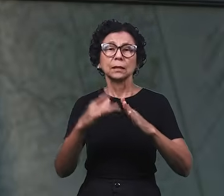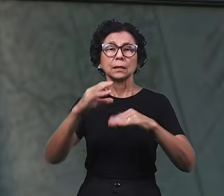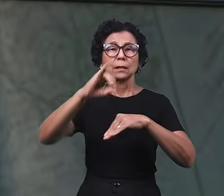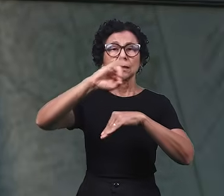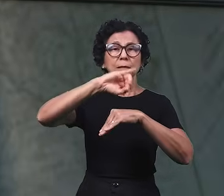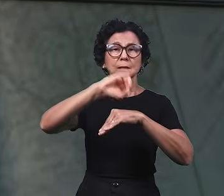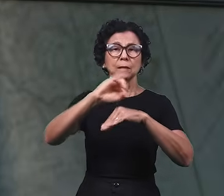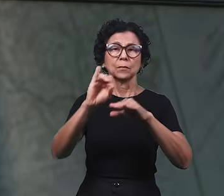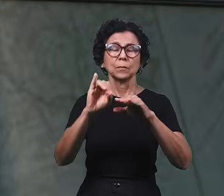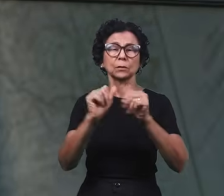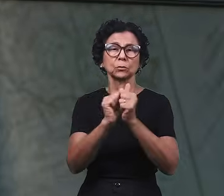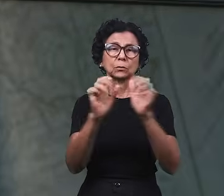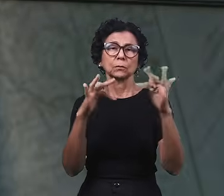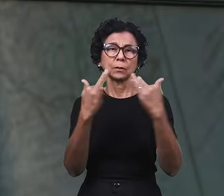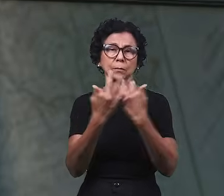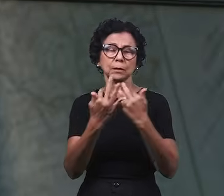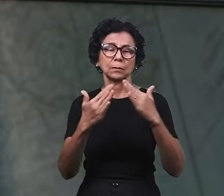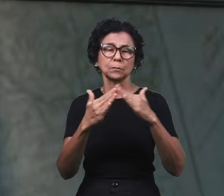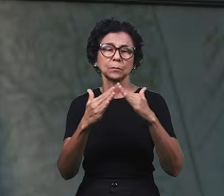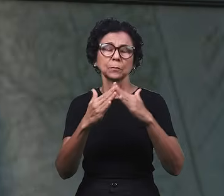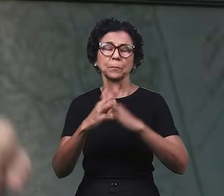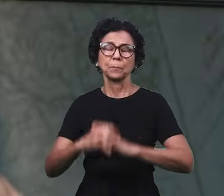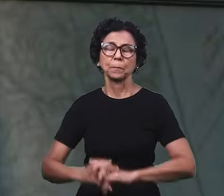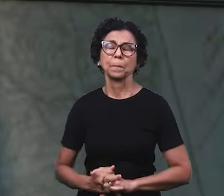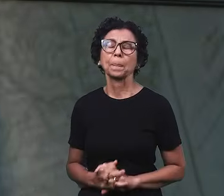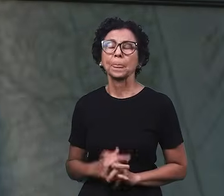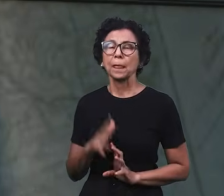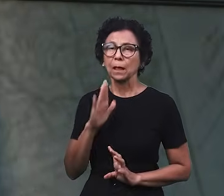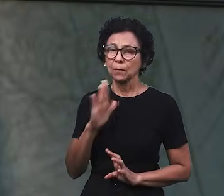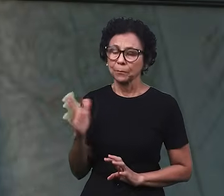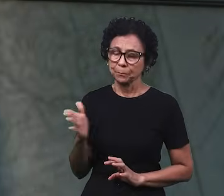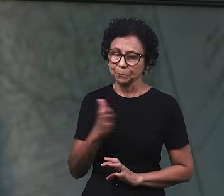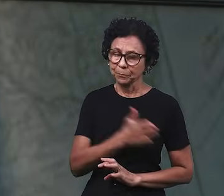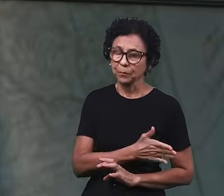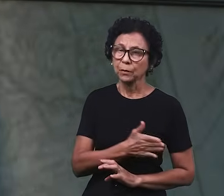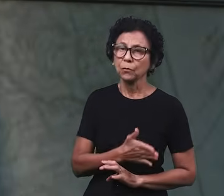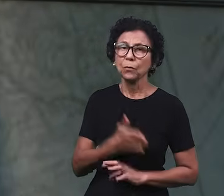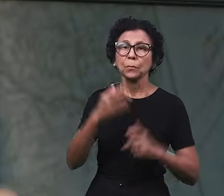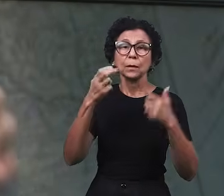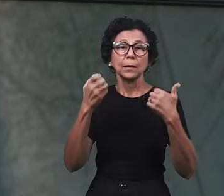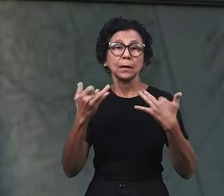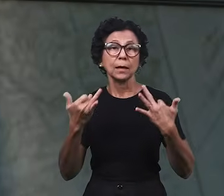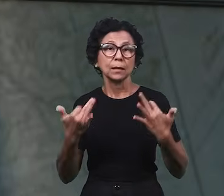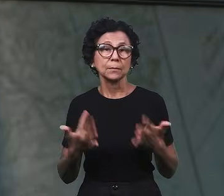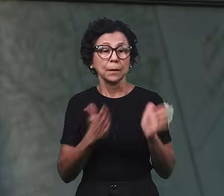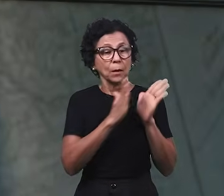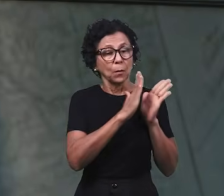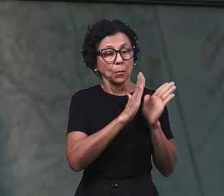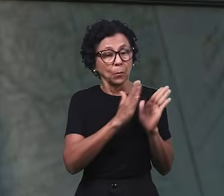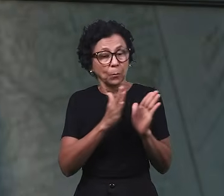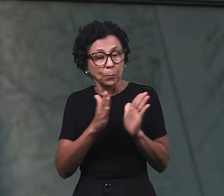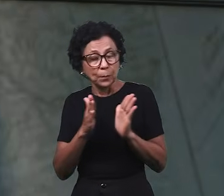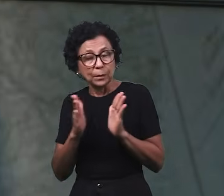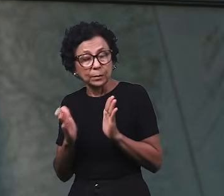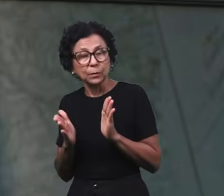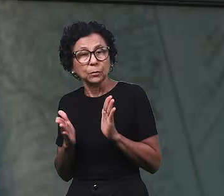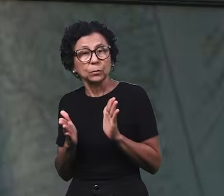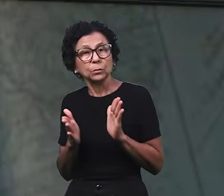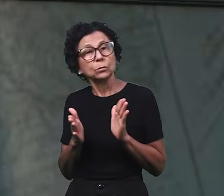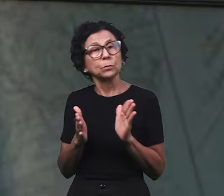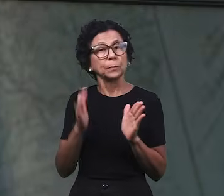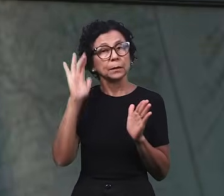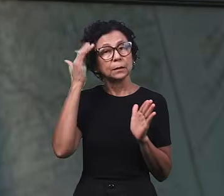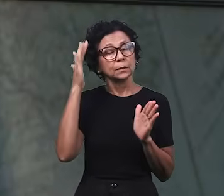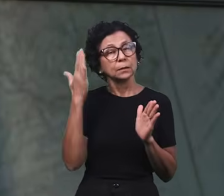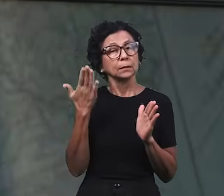aproveitar para colocar os evangelhos numa linha cronológica e entender a história bíblica,